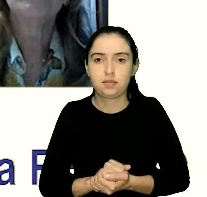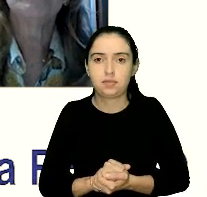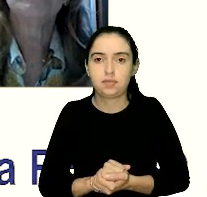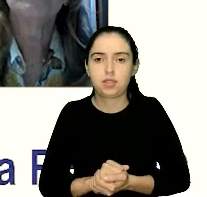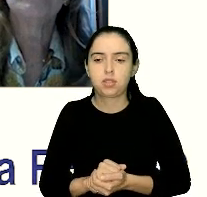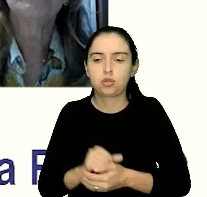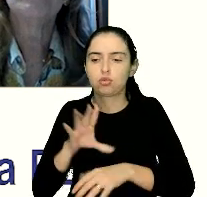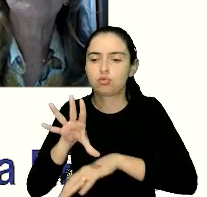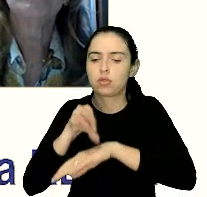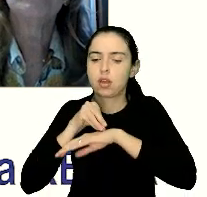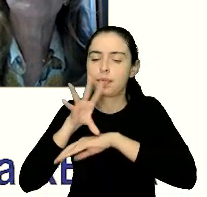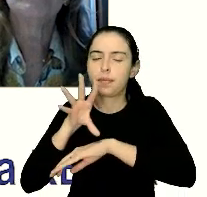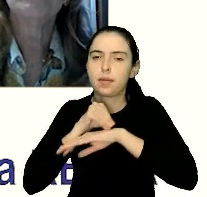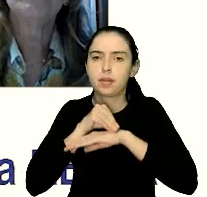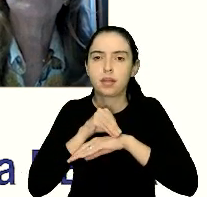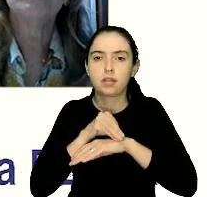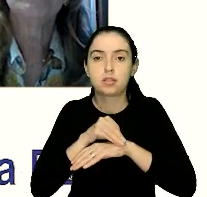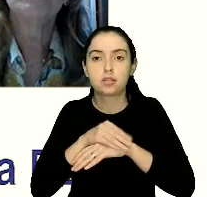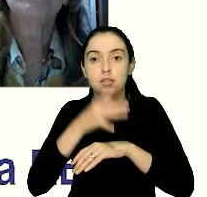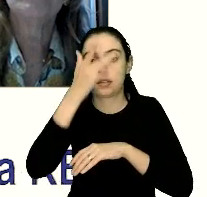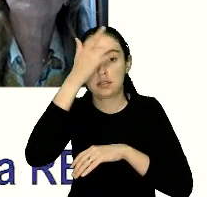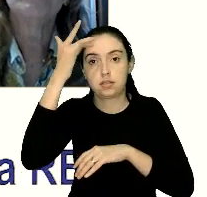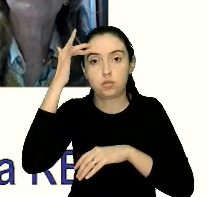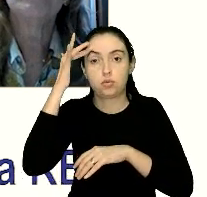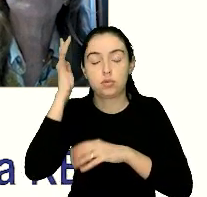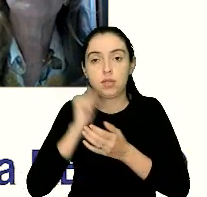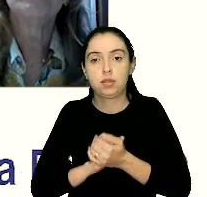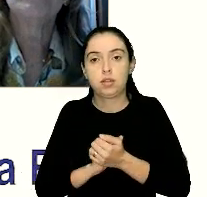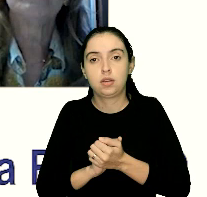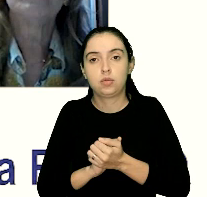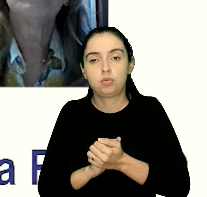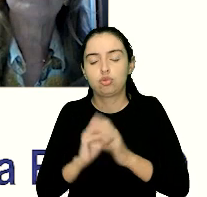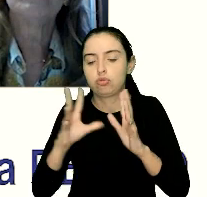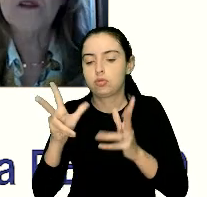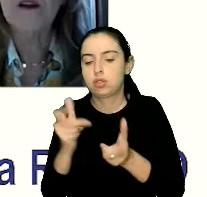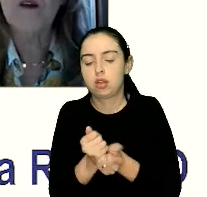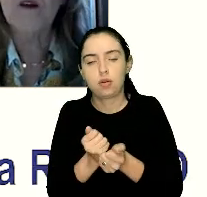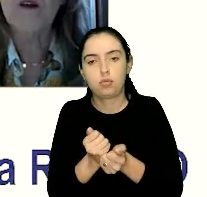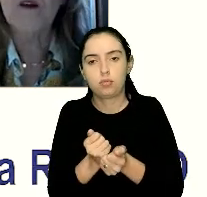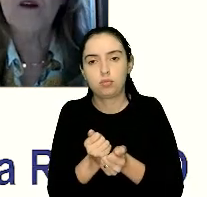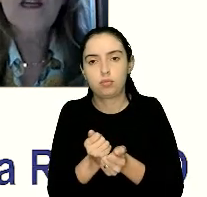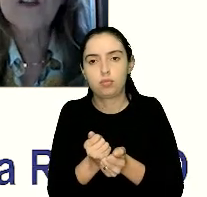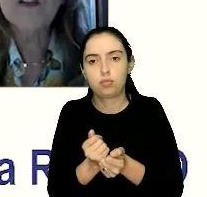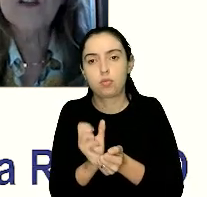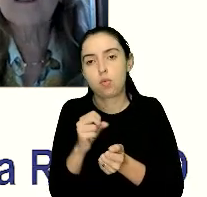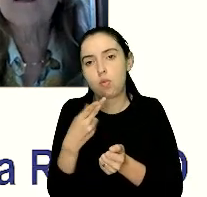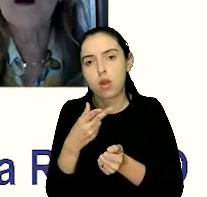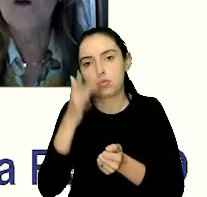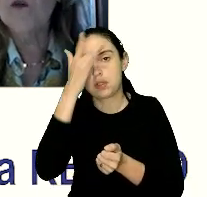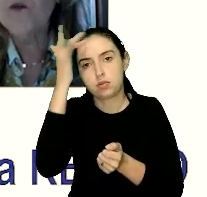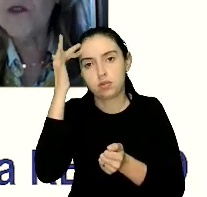saúde mental de forma geral, ou da saúde mental ou do transtorno mental.